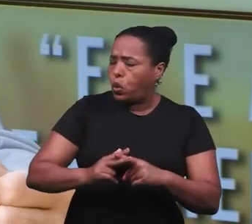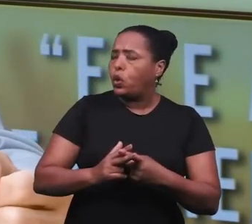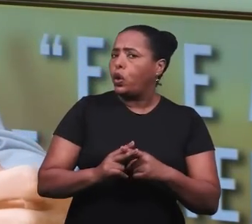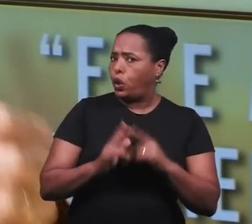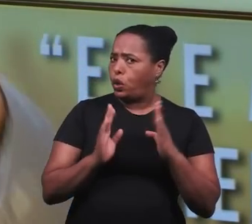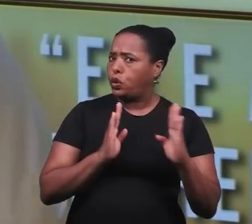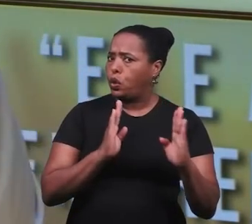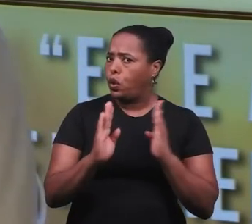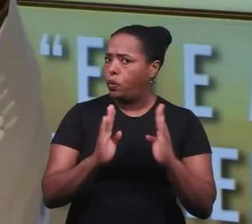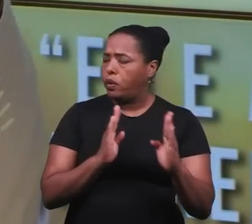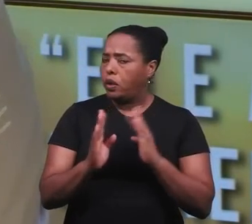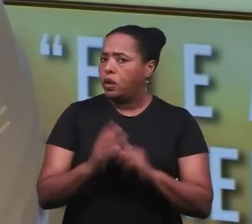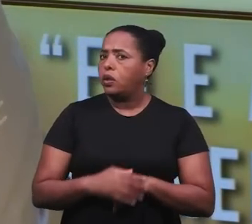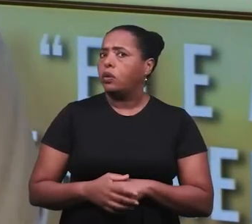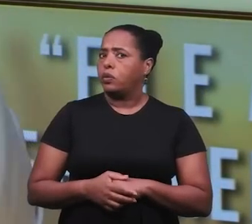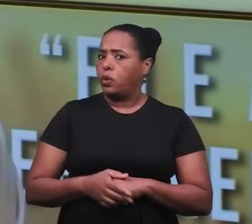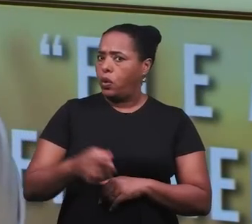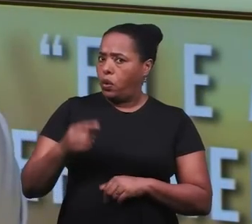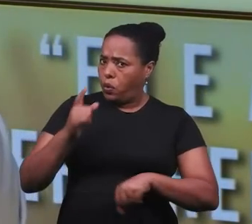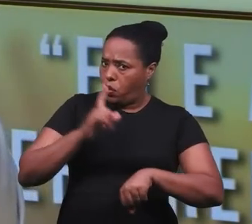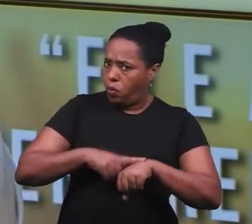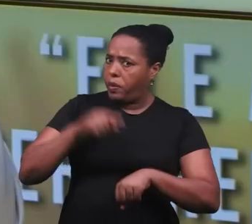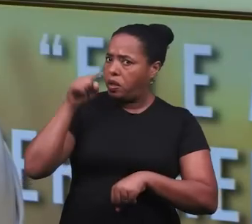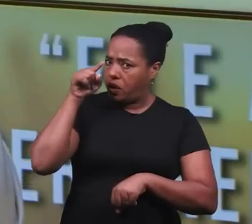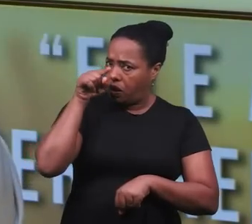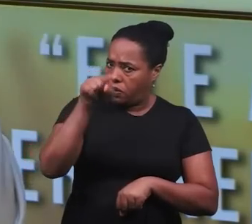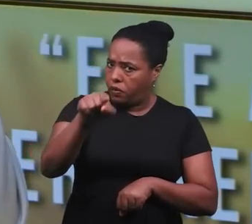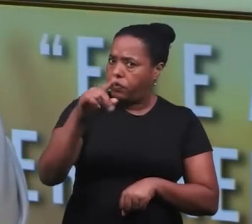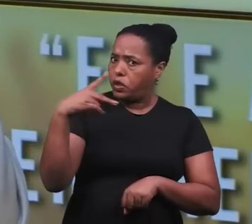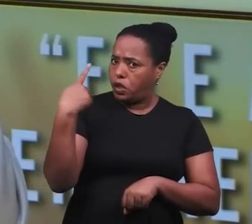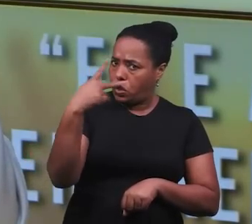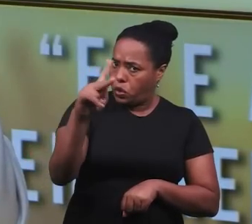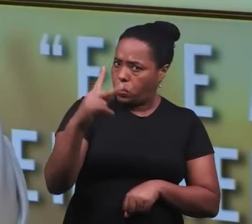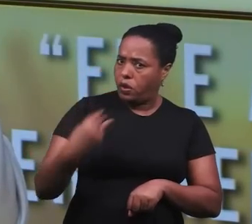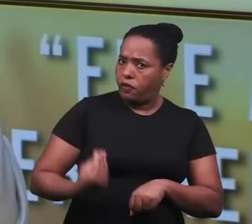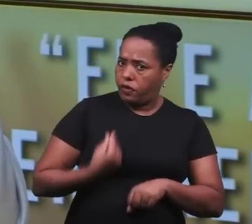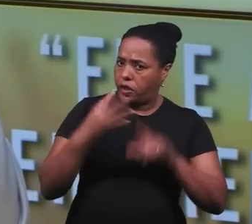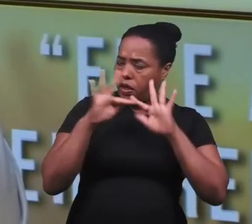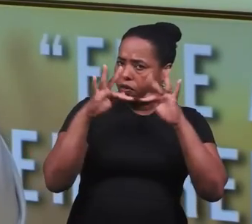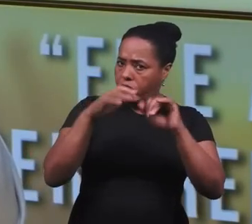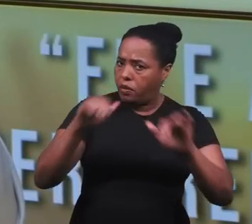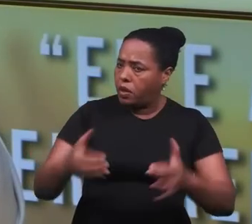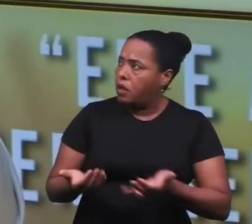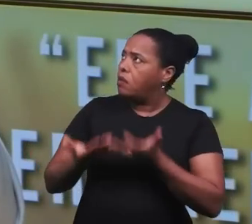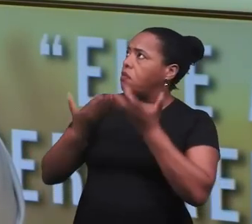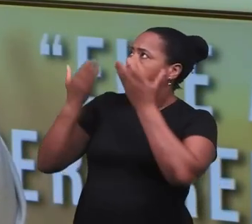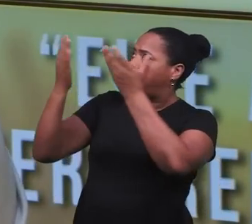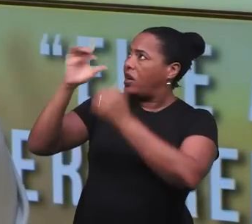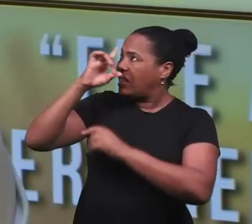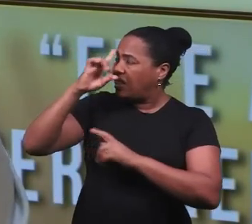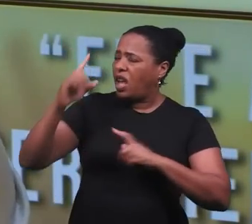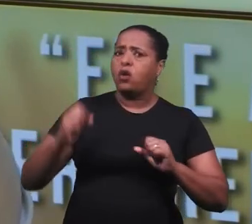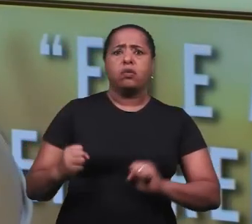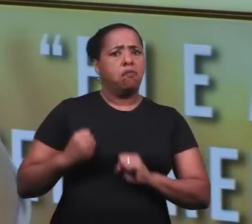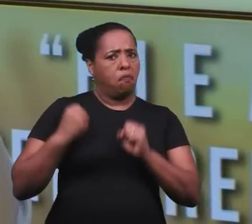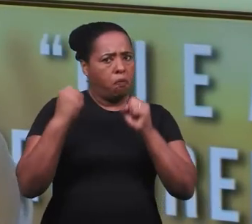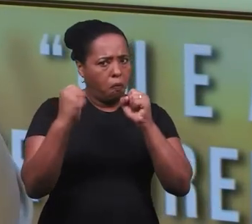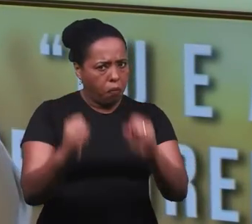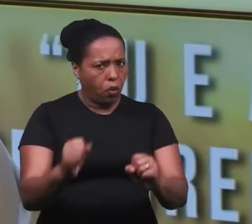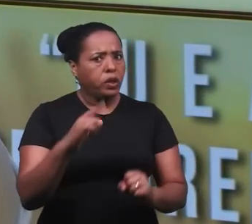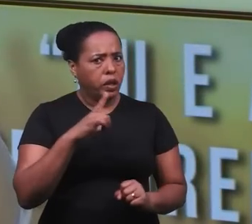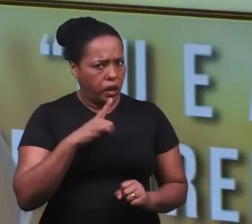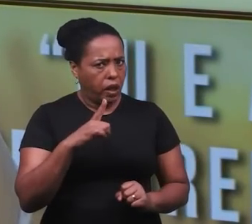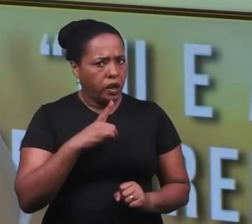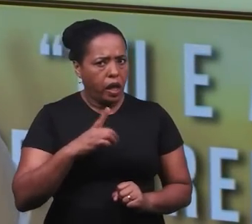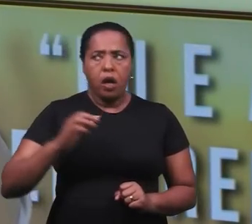canal, Deus, como o pastor Marcelo falou, ele pode corrigir o tempo. Quando você se entrega a Ele, ou entrega a